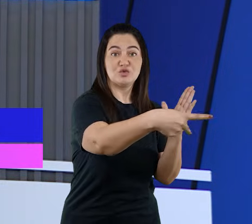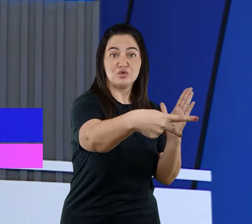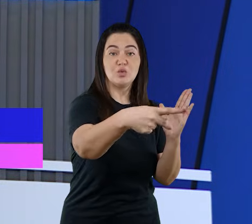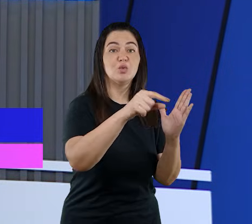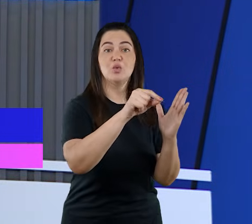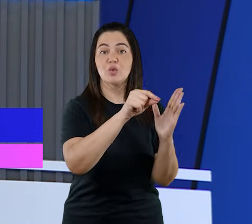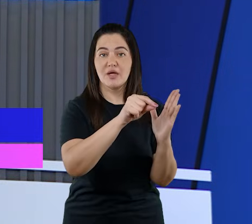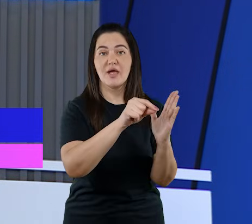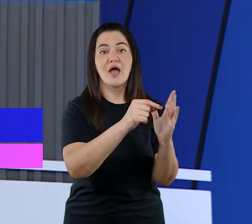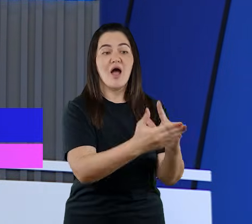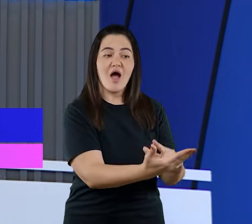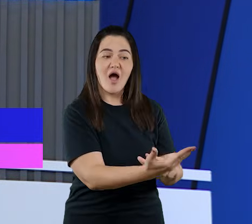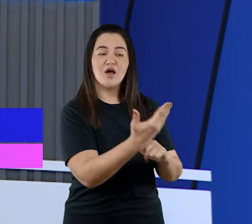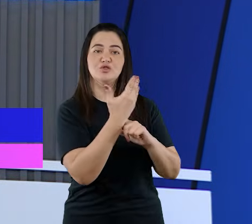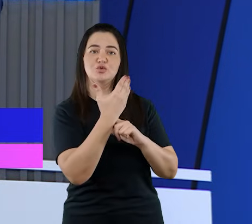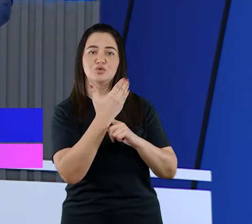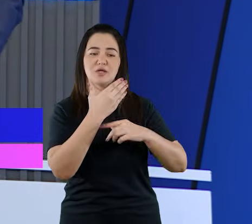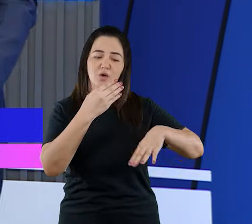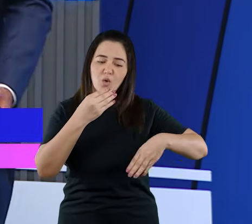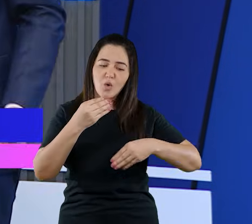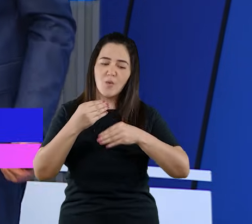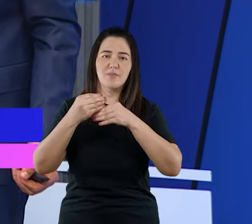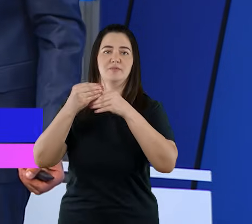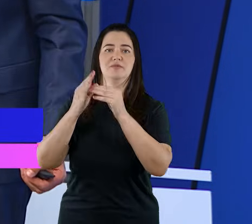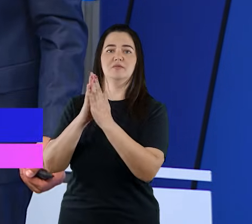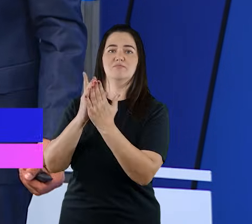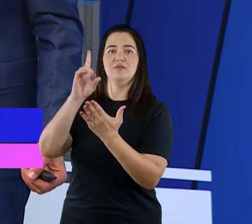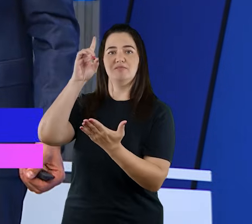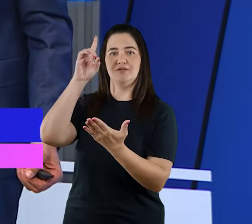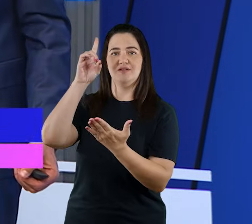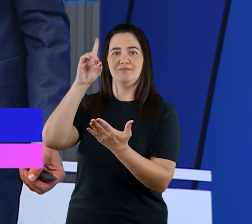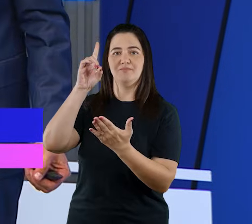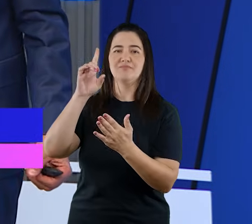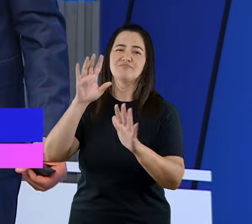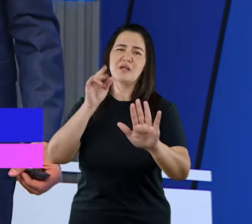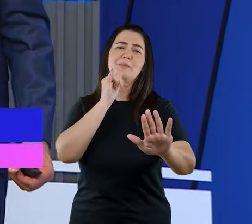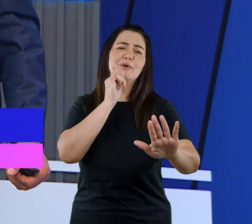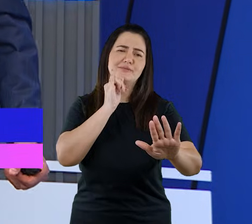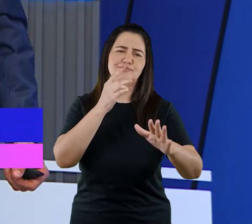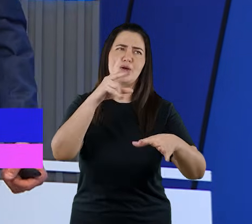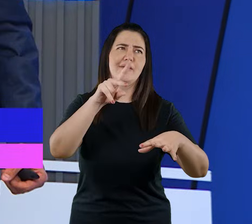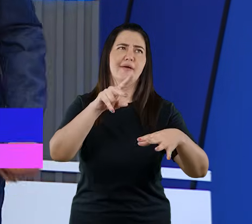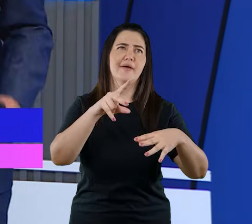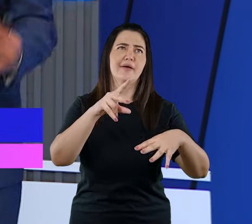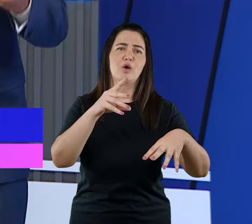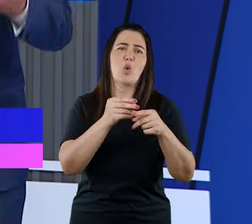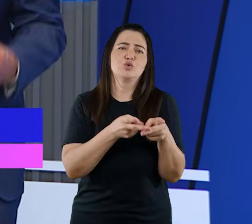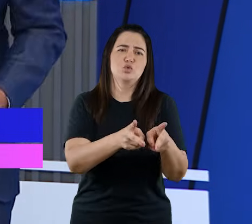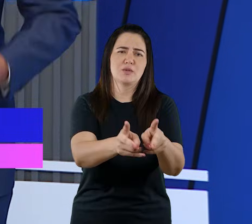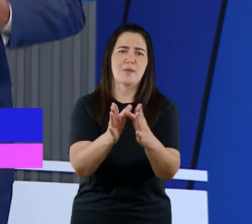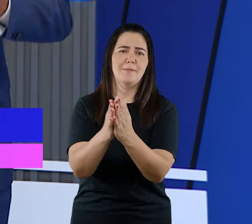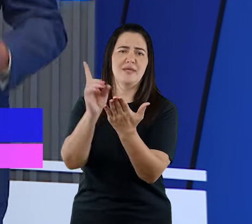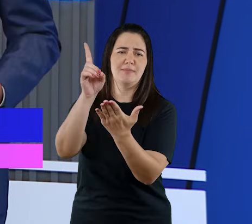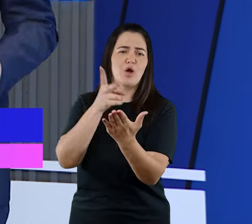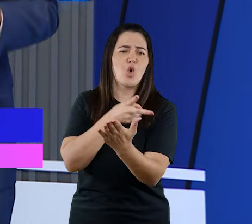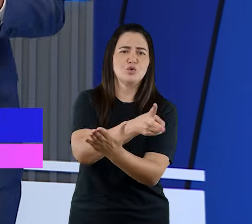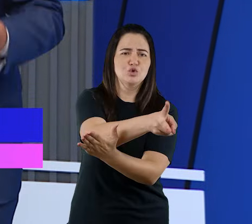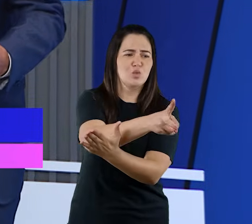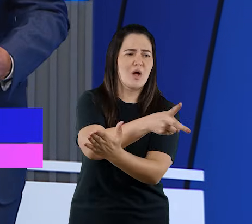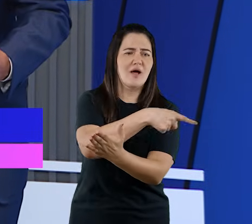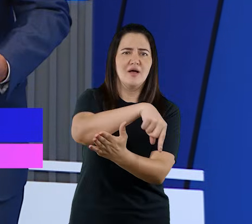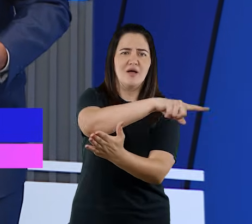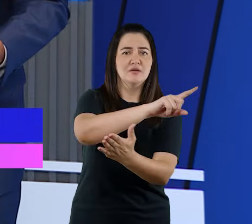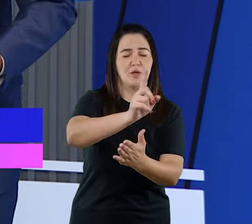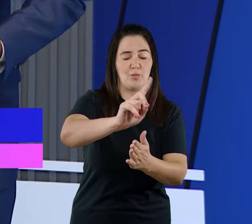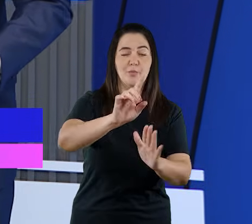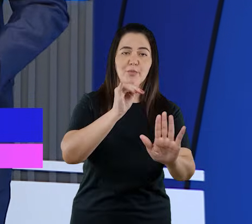servem para levar as pessoas para a luz maior, para a Bíblia Sagrada. O objetivo de tudo que ela